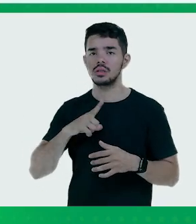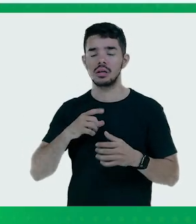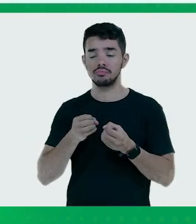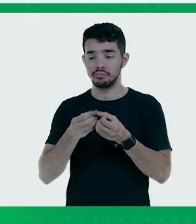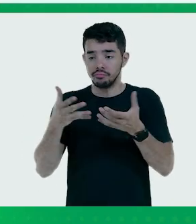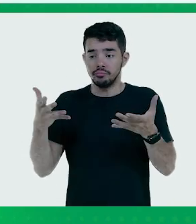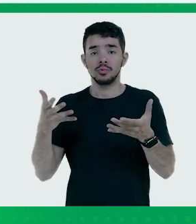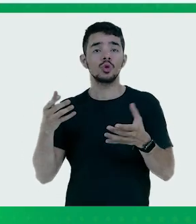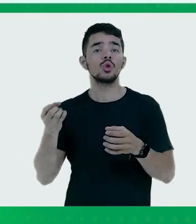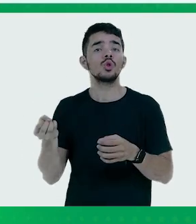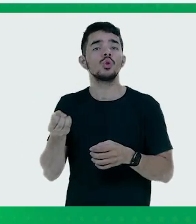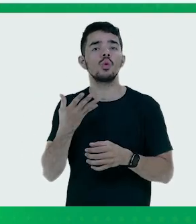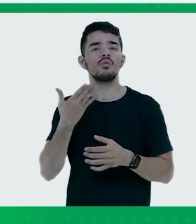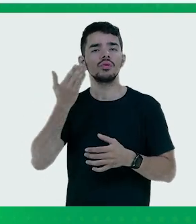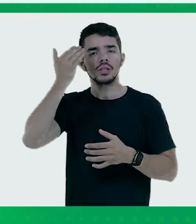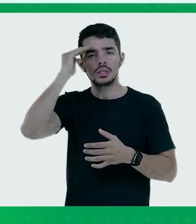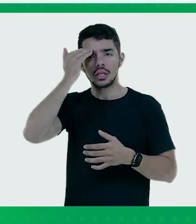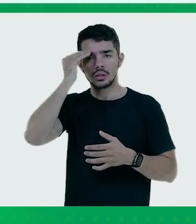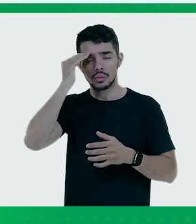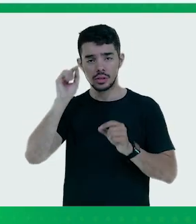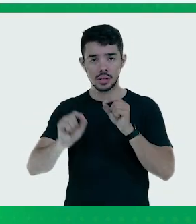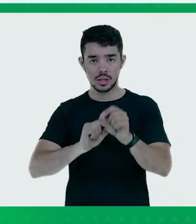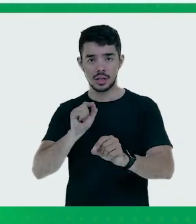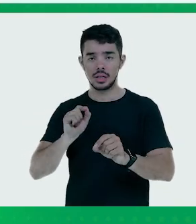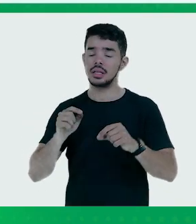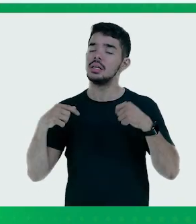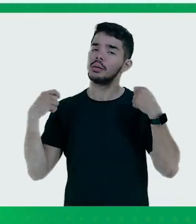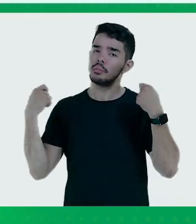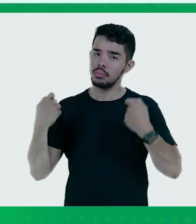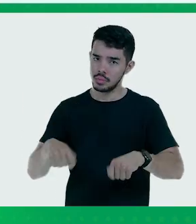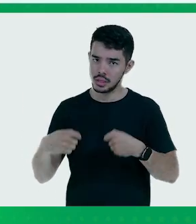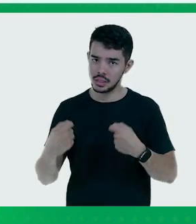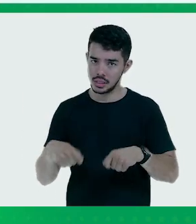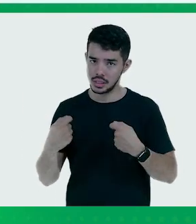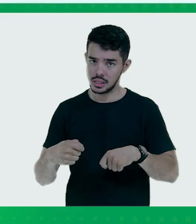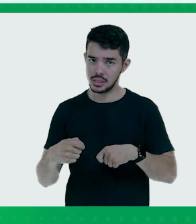redescobre para um entendimento de que é preciso